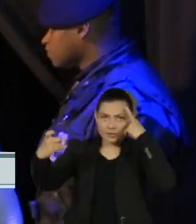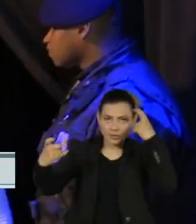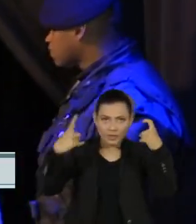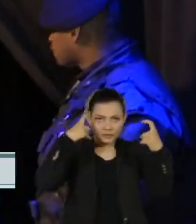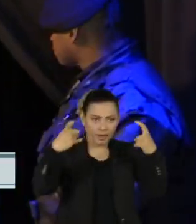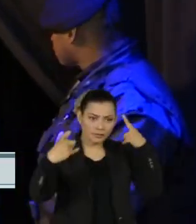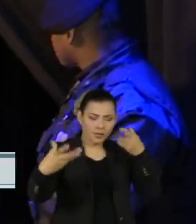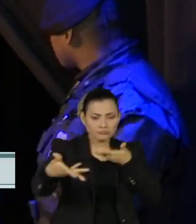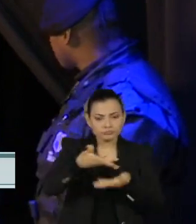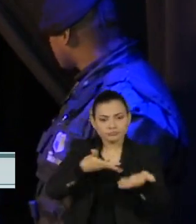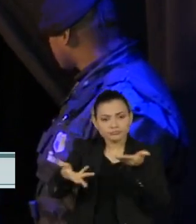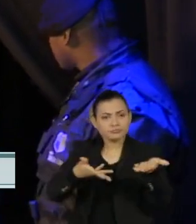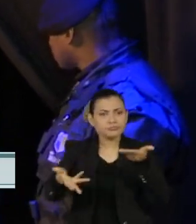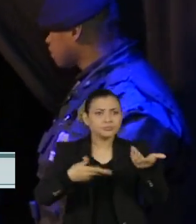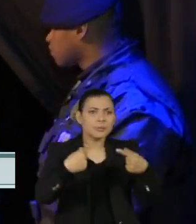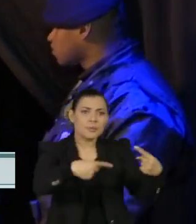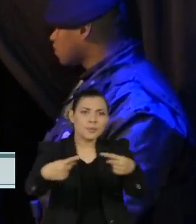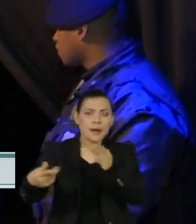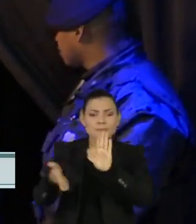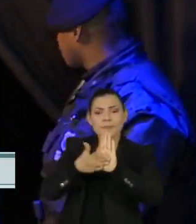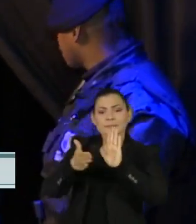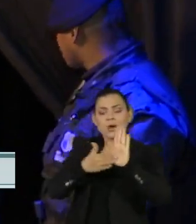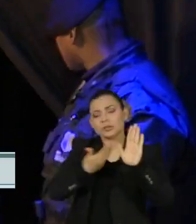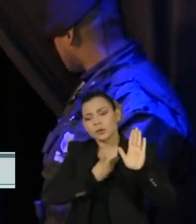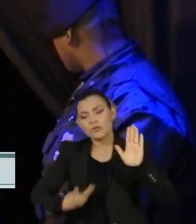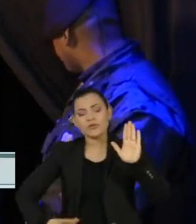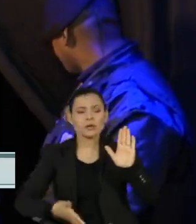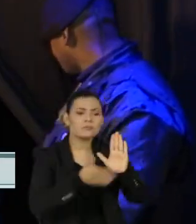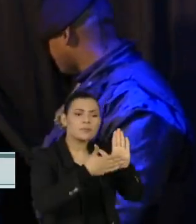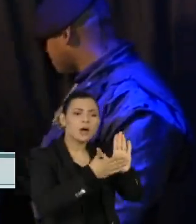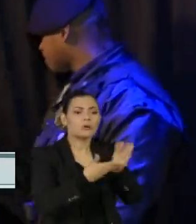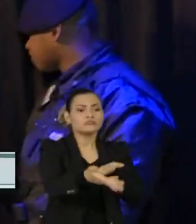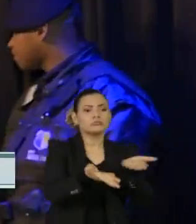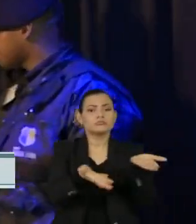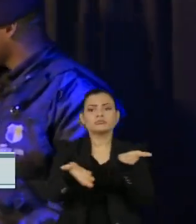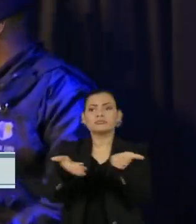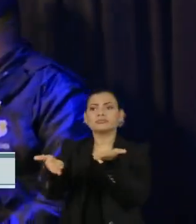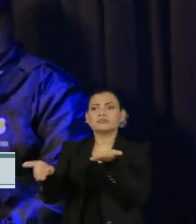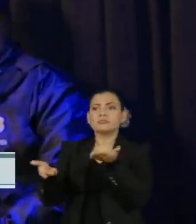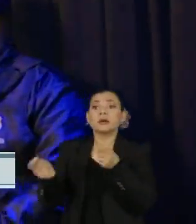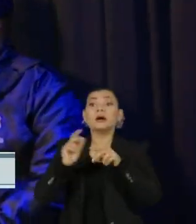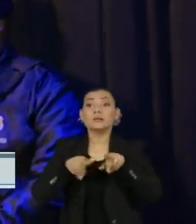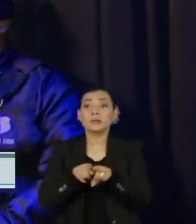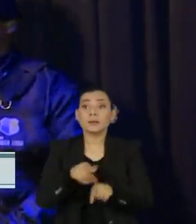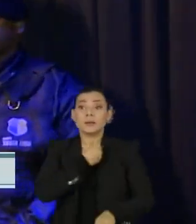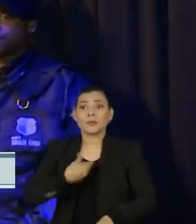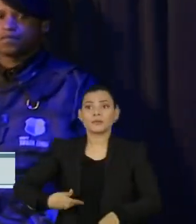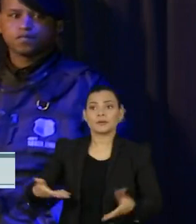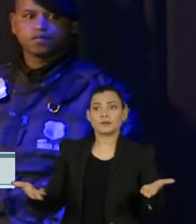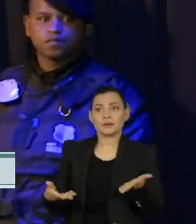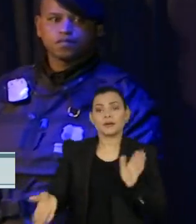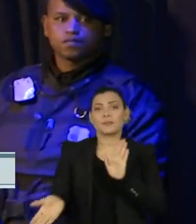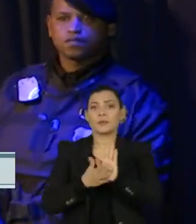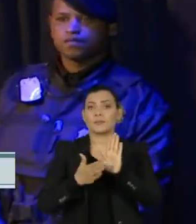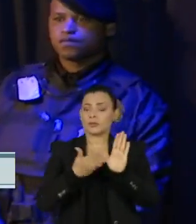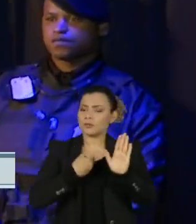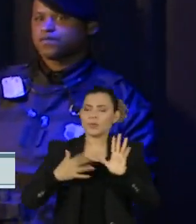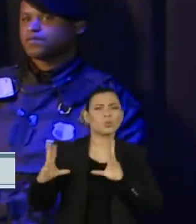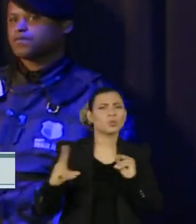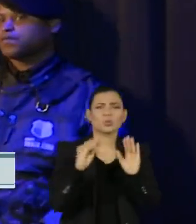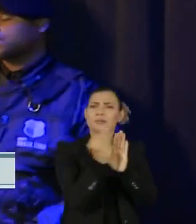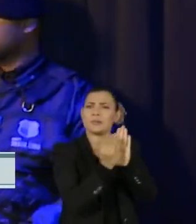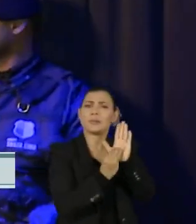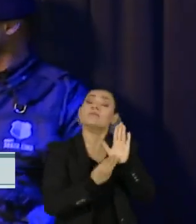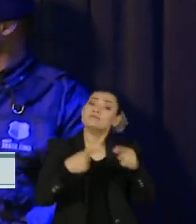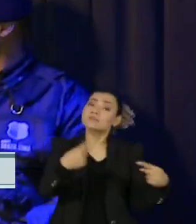foram discutidas, muitos programas de governo foram discutidos, avaliação do atual governo, propostas de governo. Então, eu